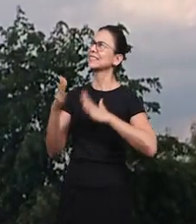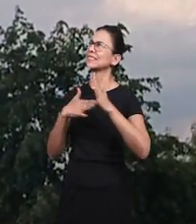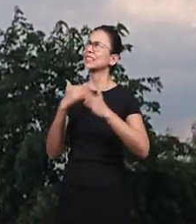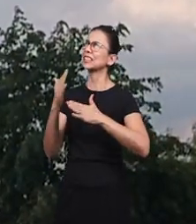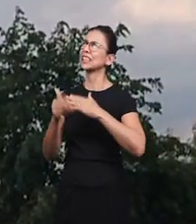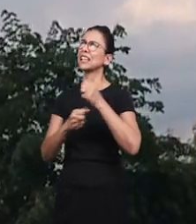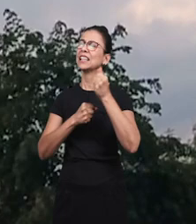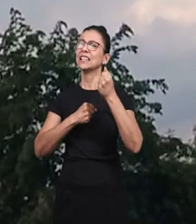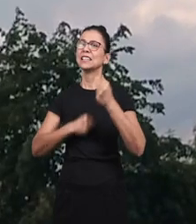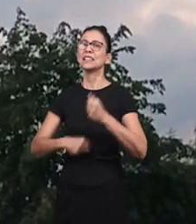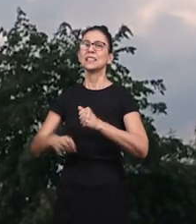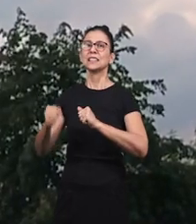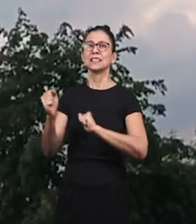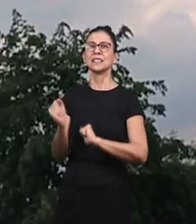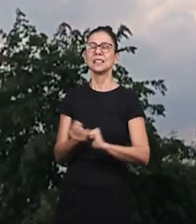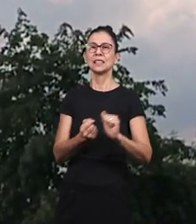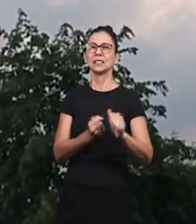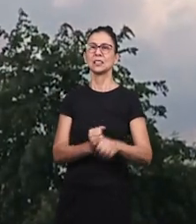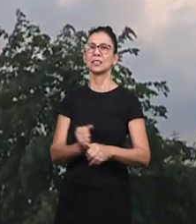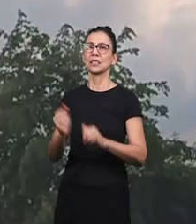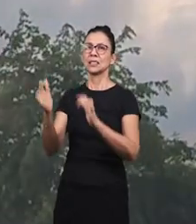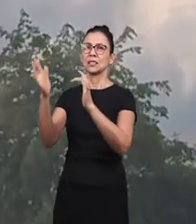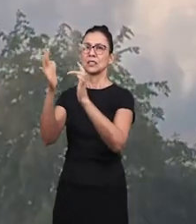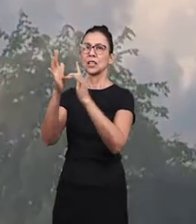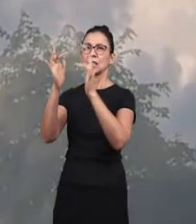Glória, glória,